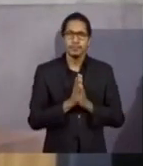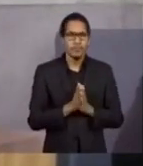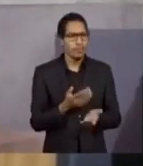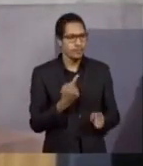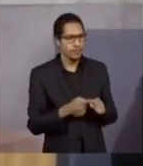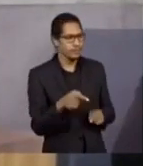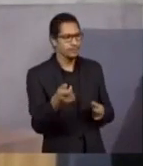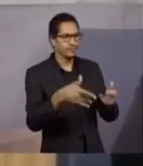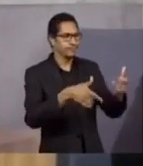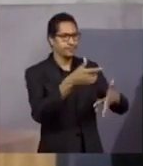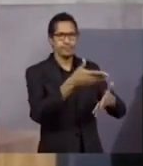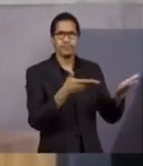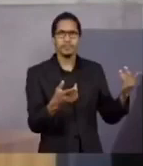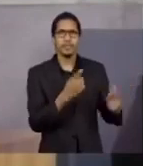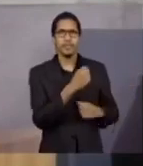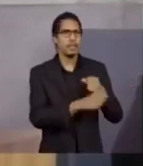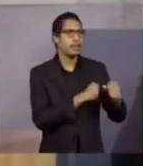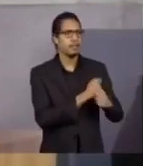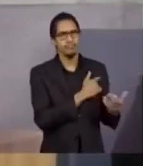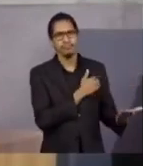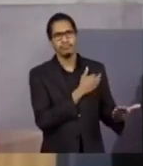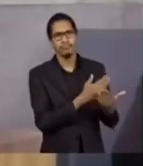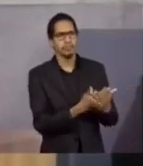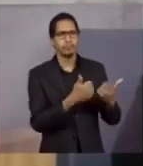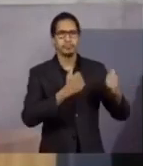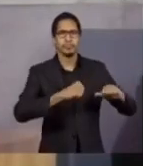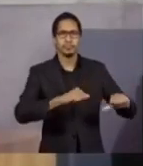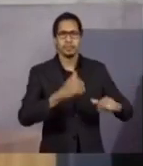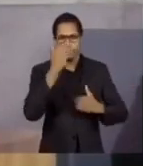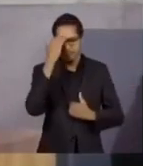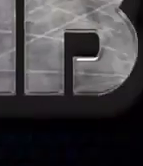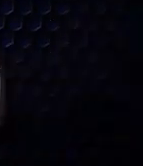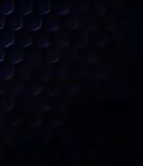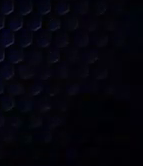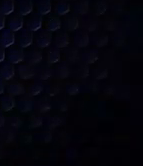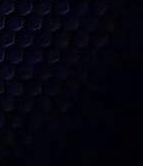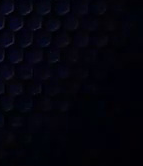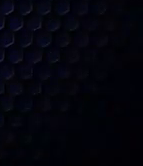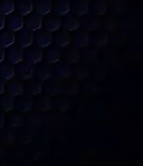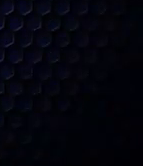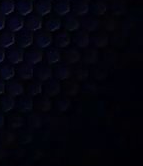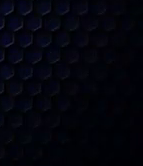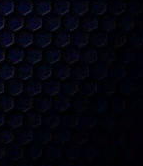maltratada nas últimas décadas pelos anteriores governos. Muito obrigado, senhor presidente.